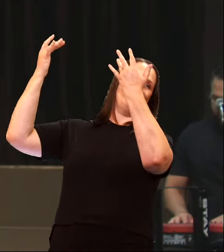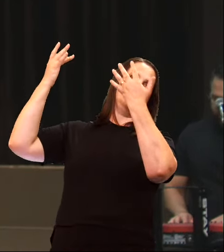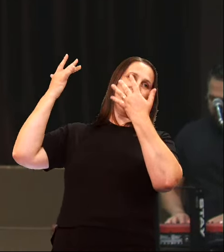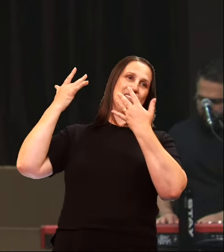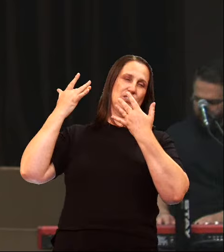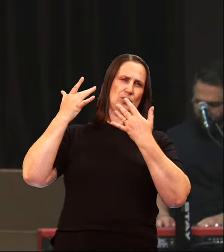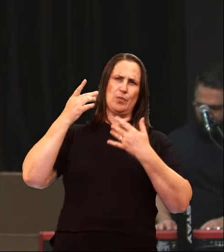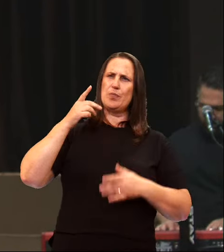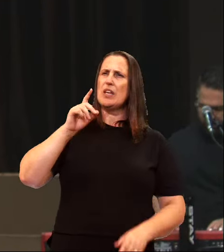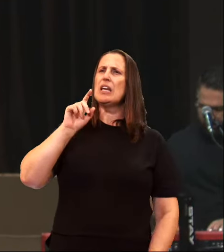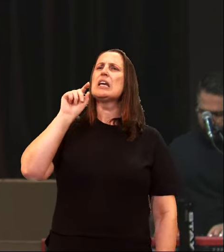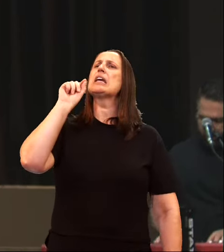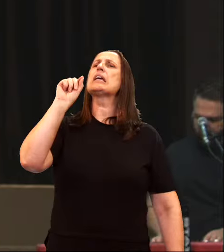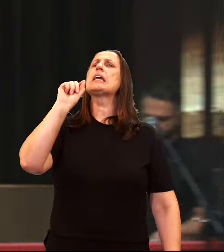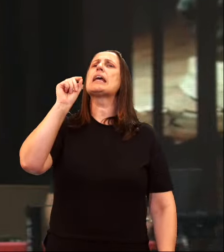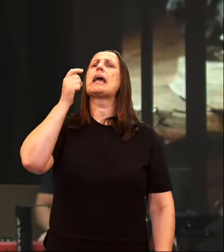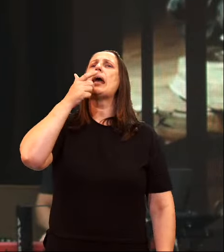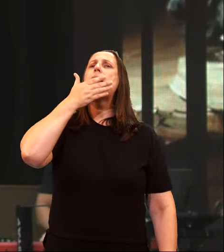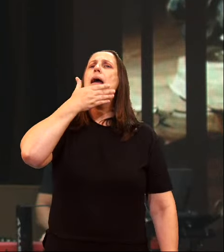Quem é pai aqui, levante as mãos.